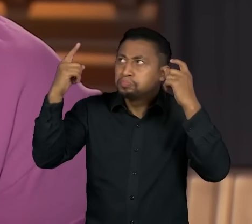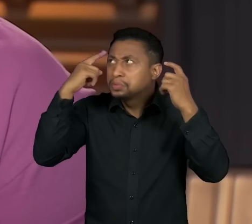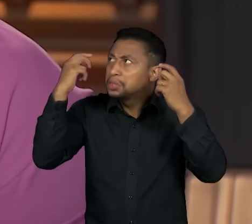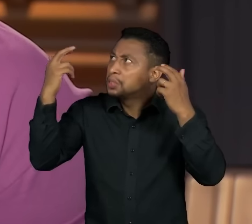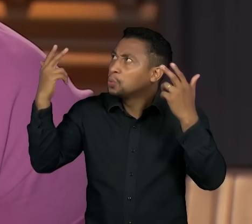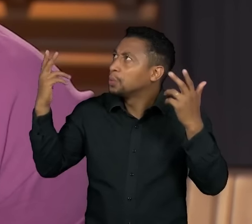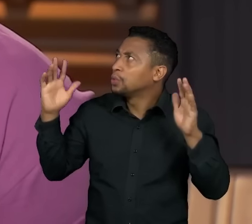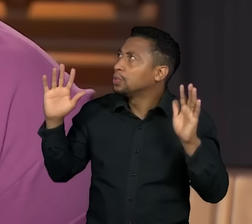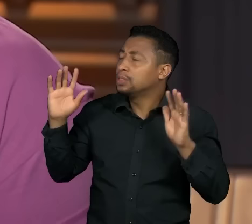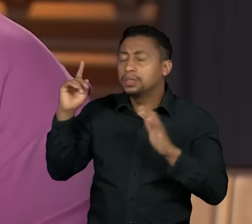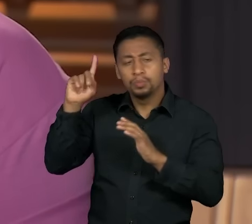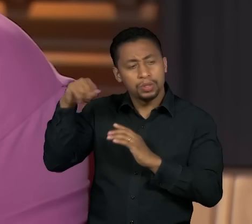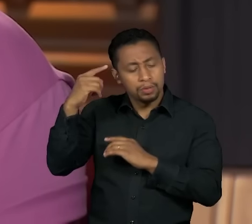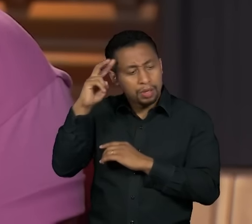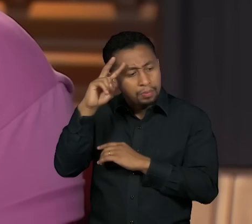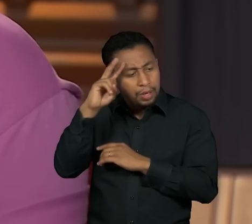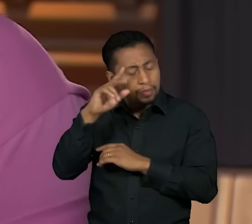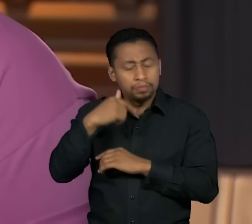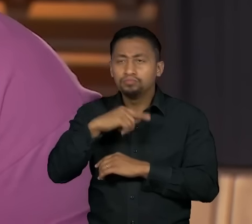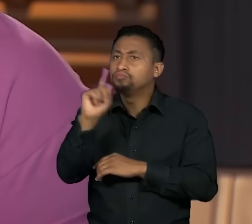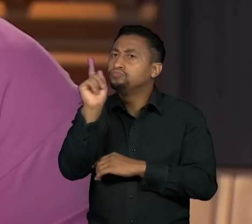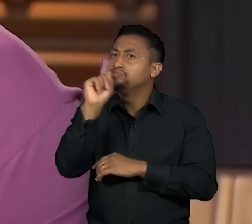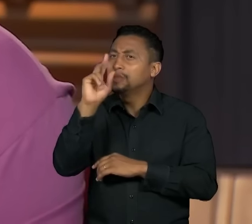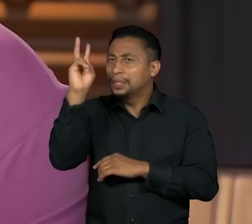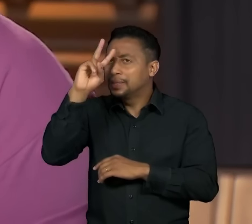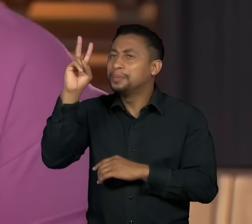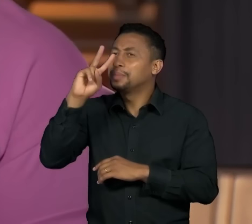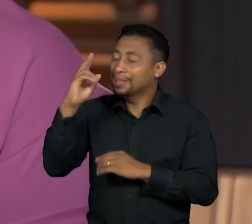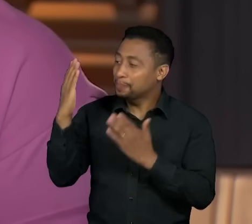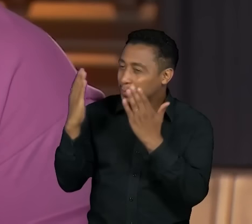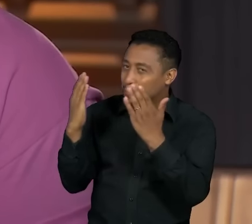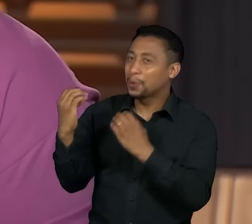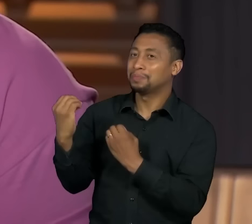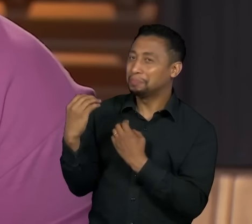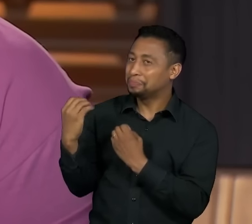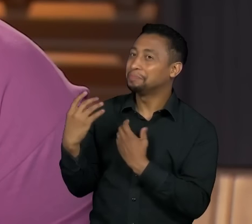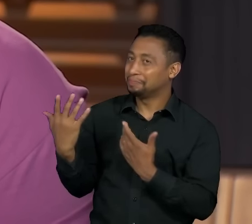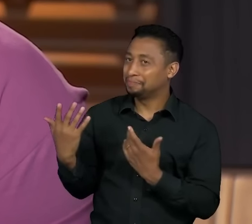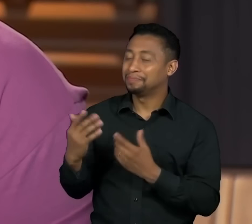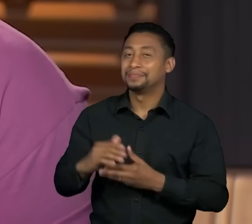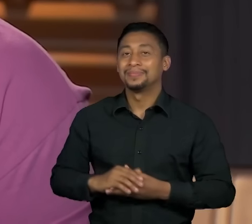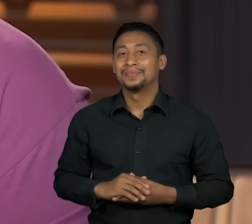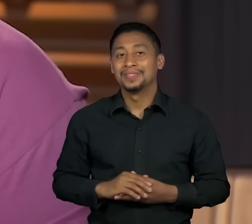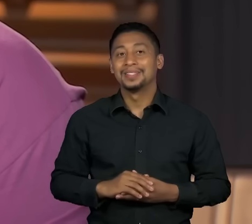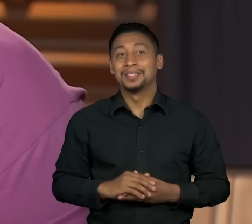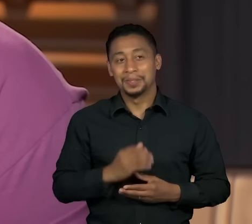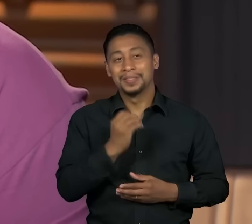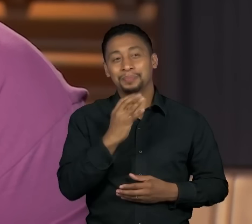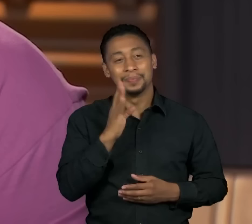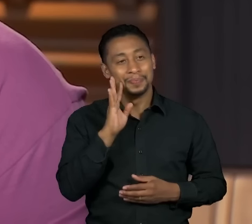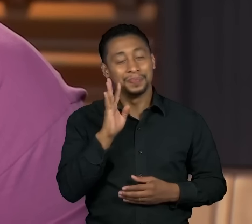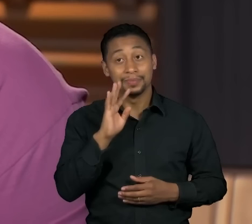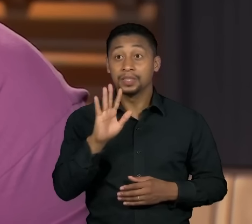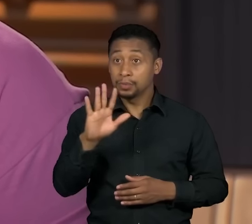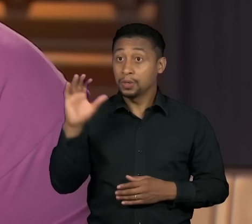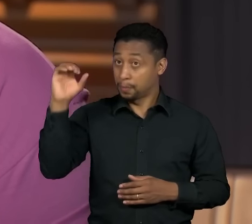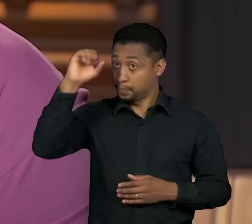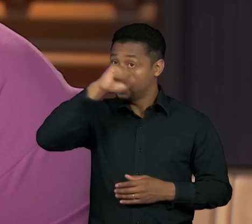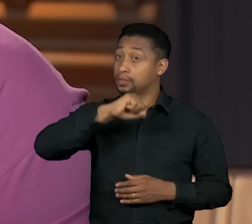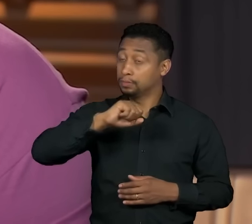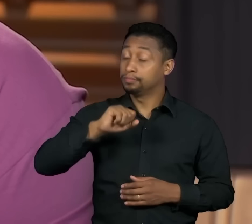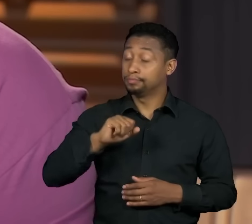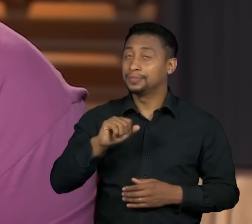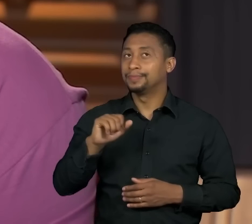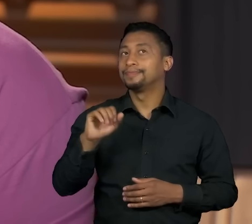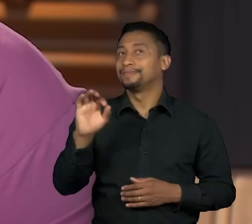memória, aí eu ia lá... Pelo amor de Deus. Que legal. Mas eu acho que eu aprendi com ele, foi uma coisa que foi